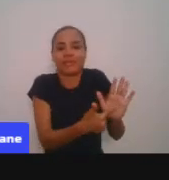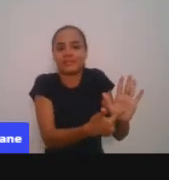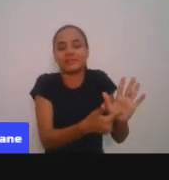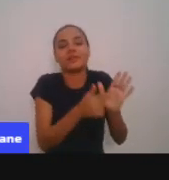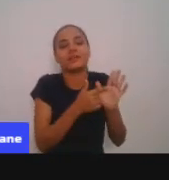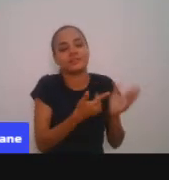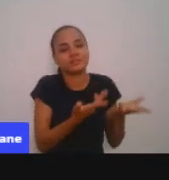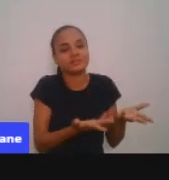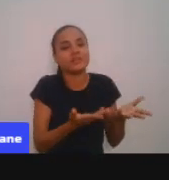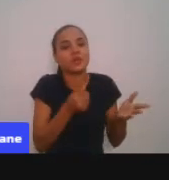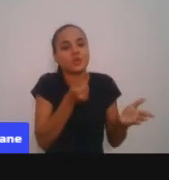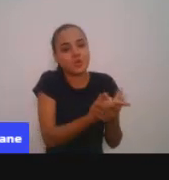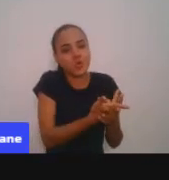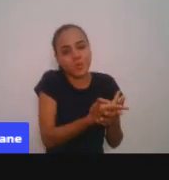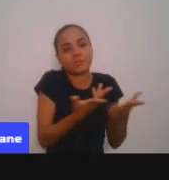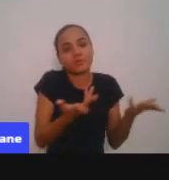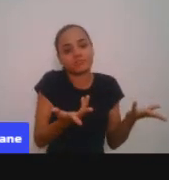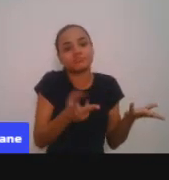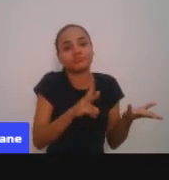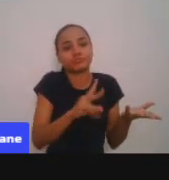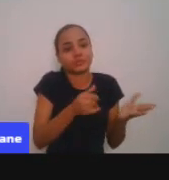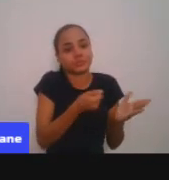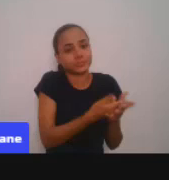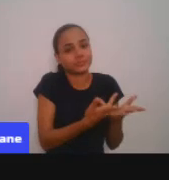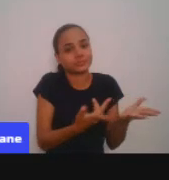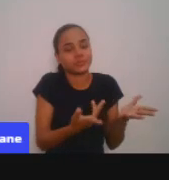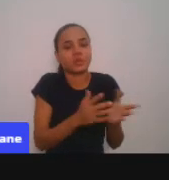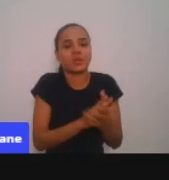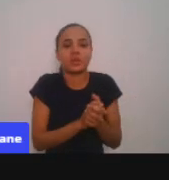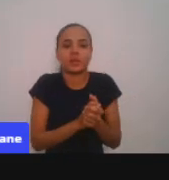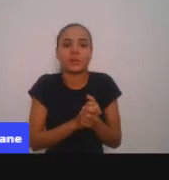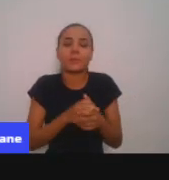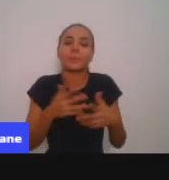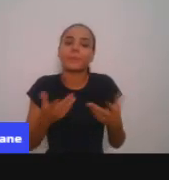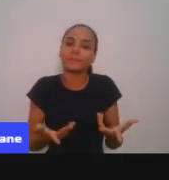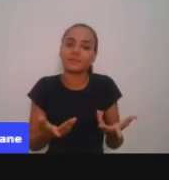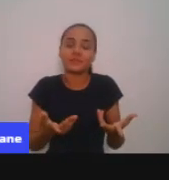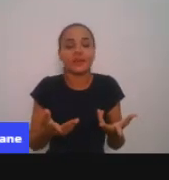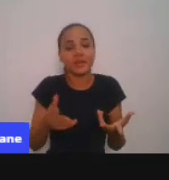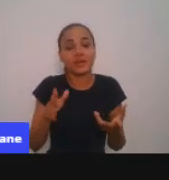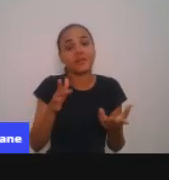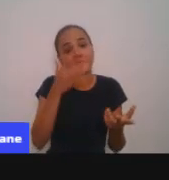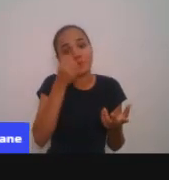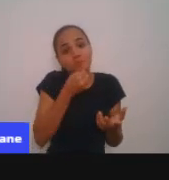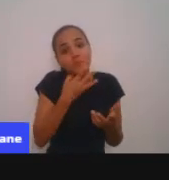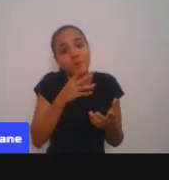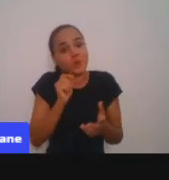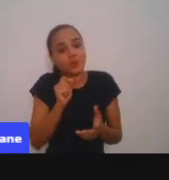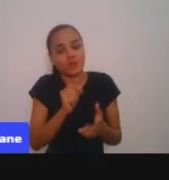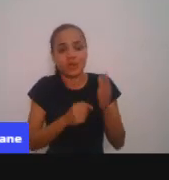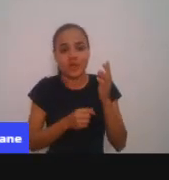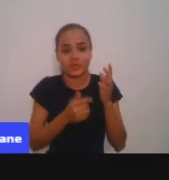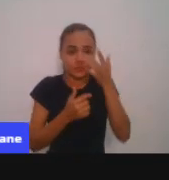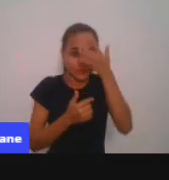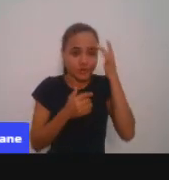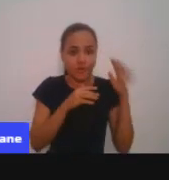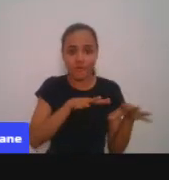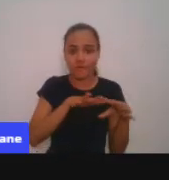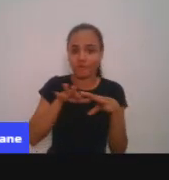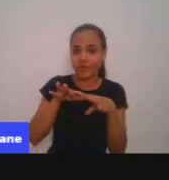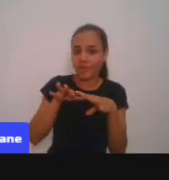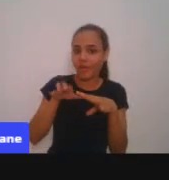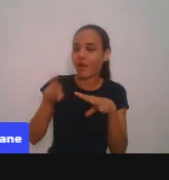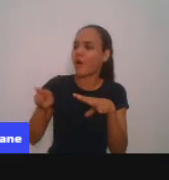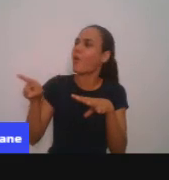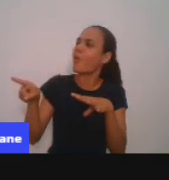você fez aquilo, né? É uma forma de colaborar também com o coleguinha, né, para ele poder saber o que você utilizou, como é que